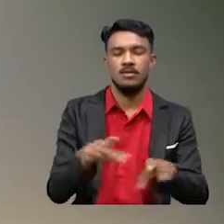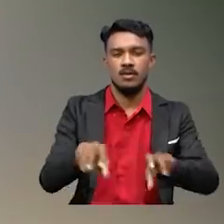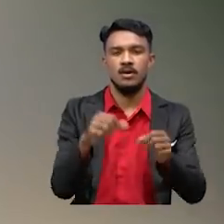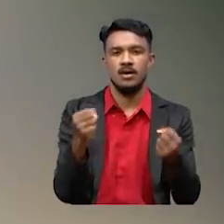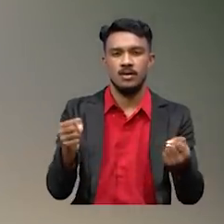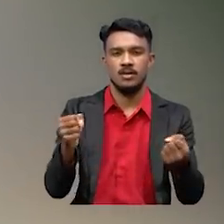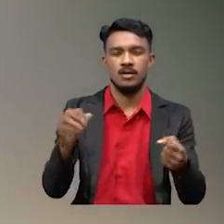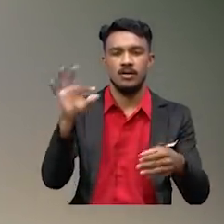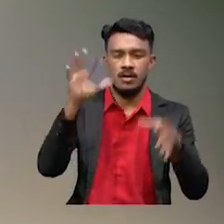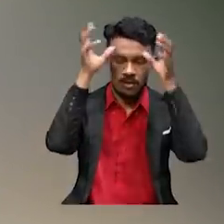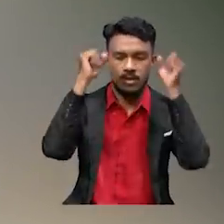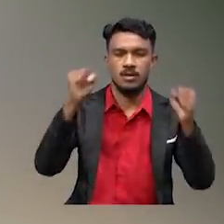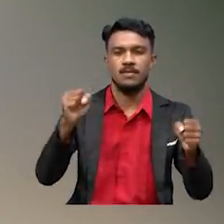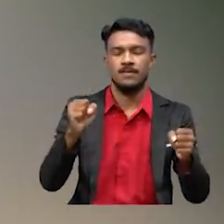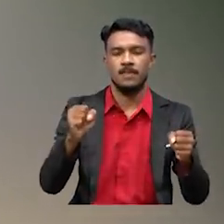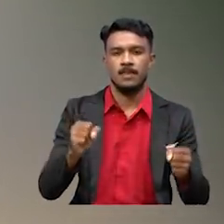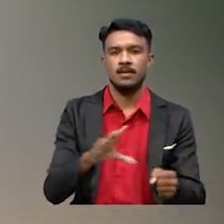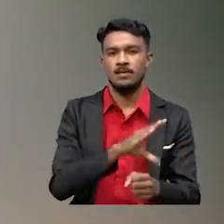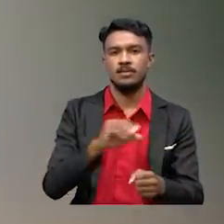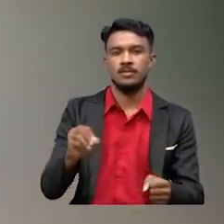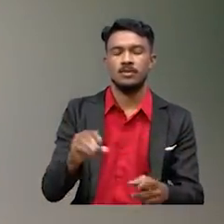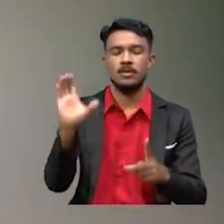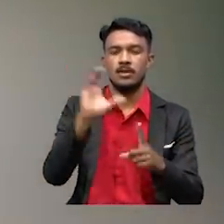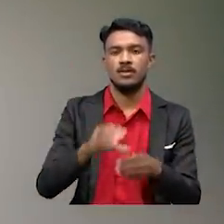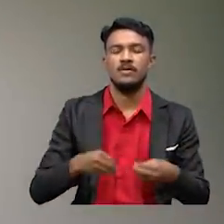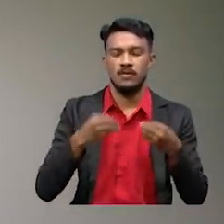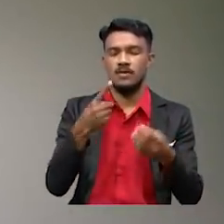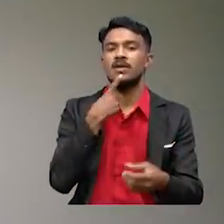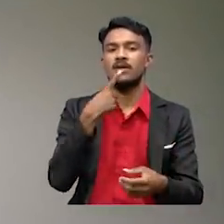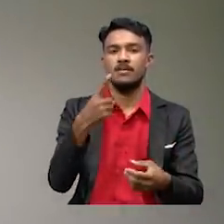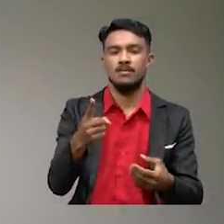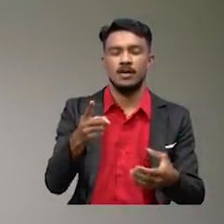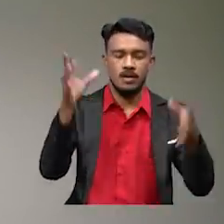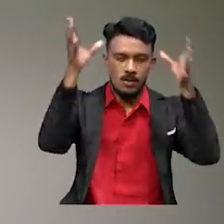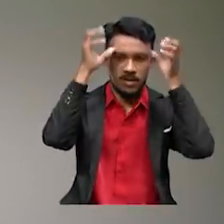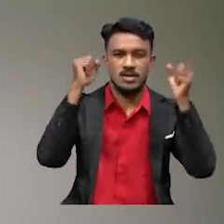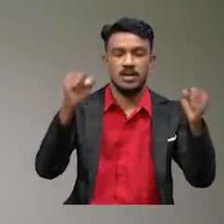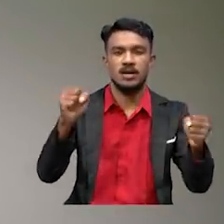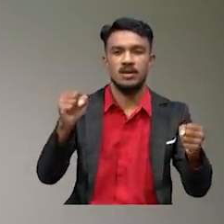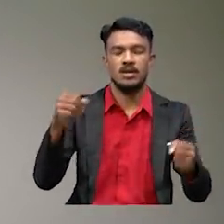sim. Comandante Nemos apela para candidato presidente da República Sira a cumprir